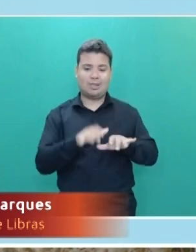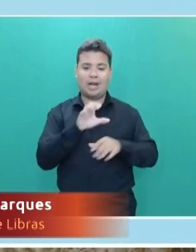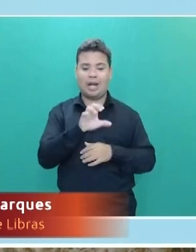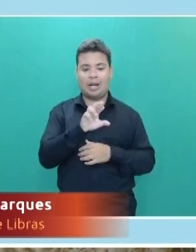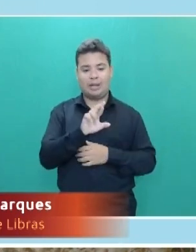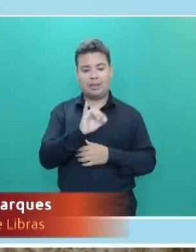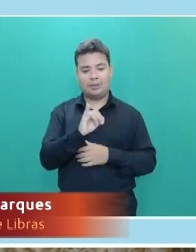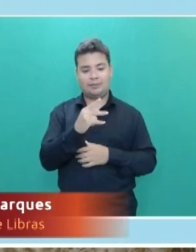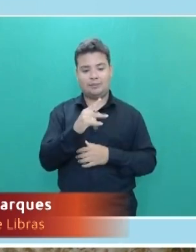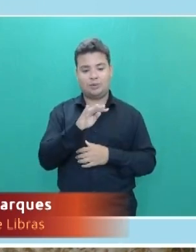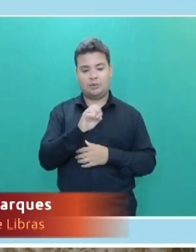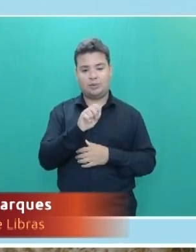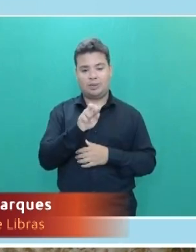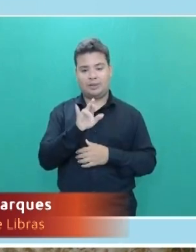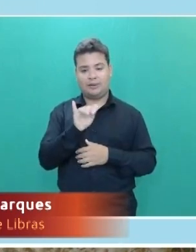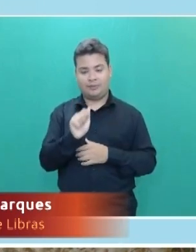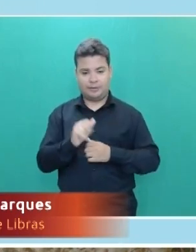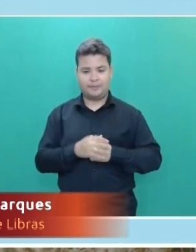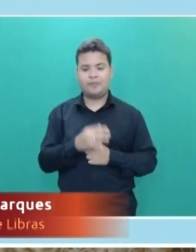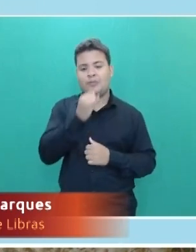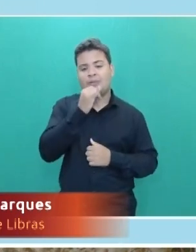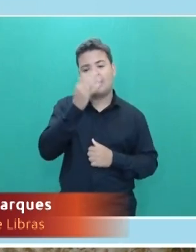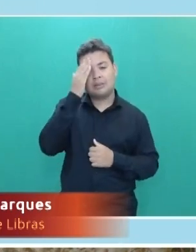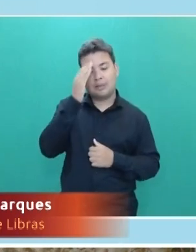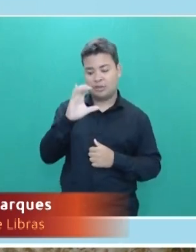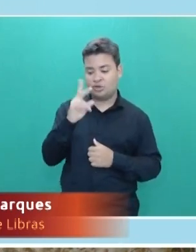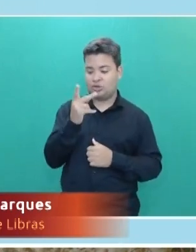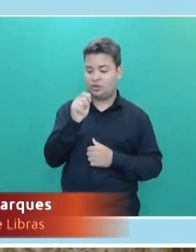tem o chat GPT e o GPT, então,